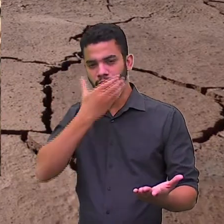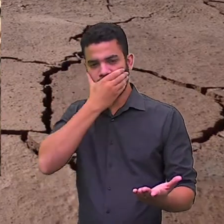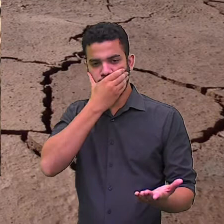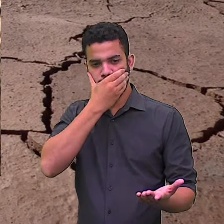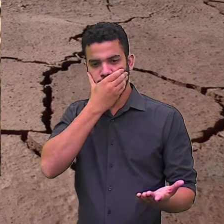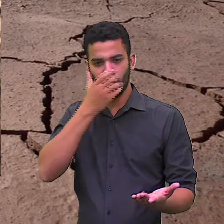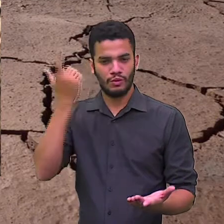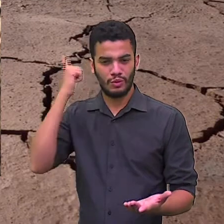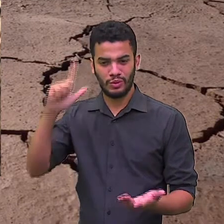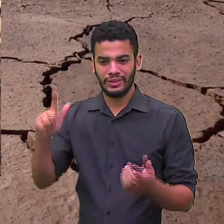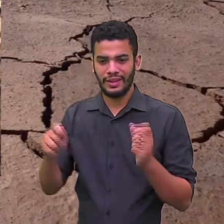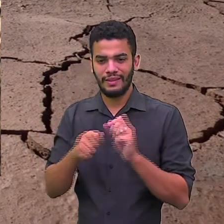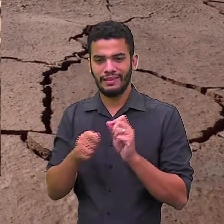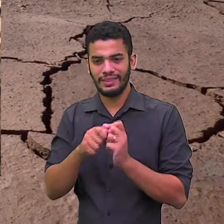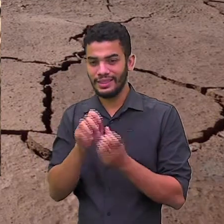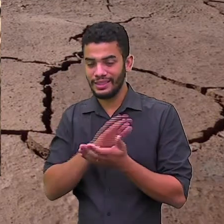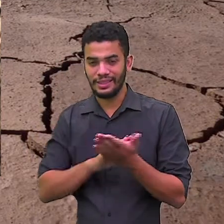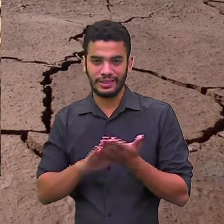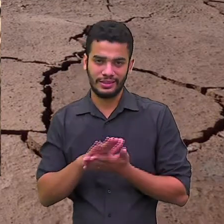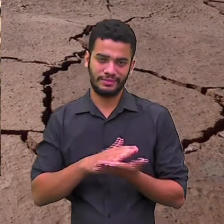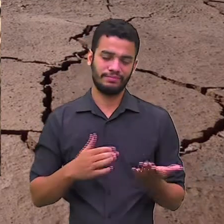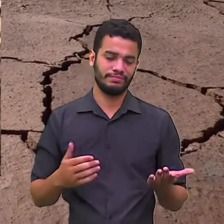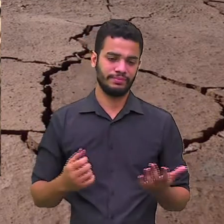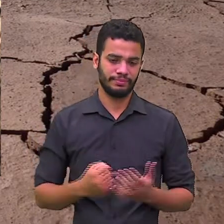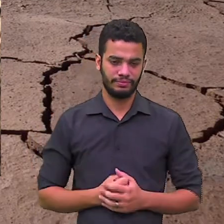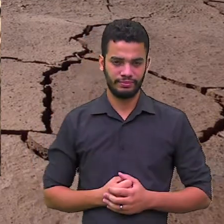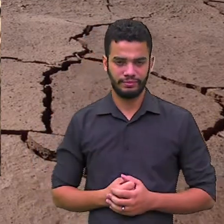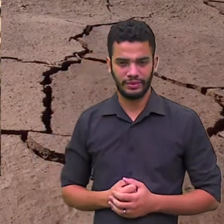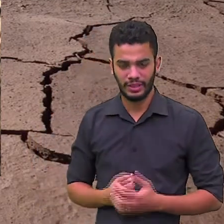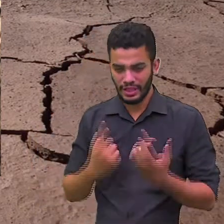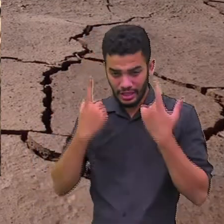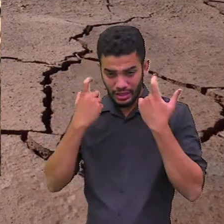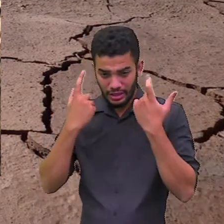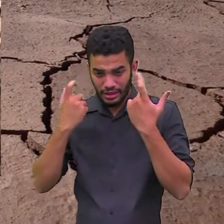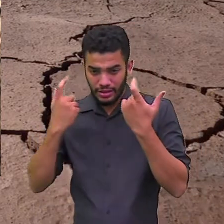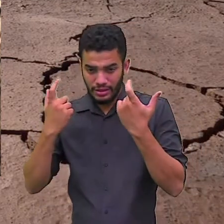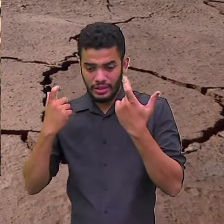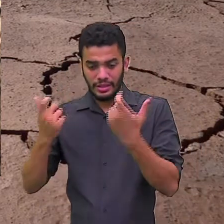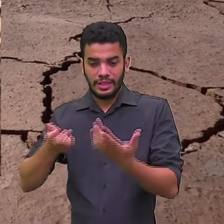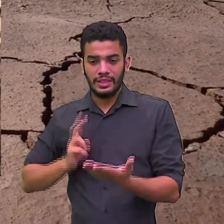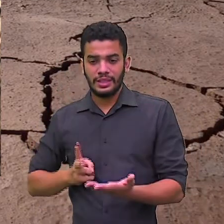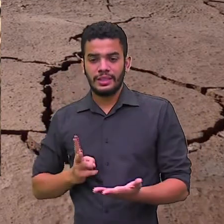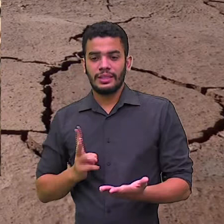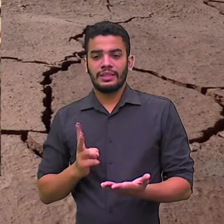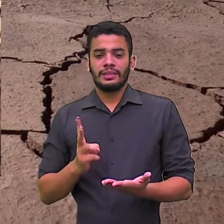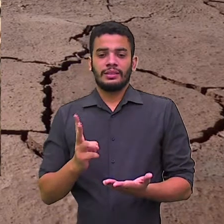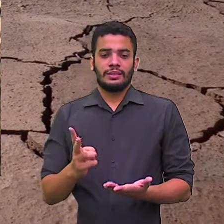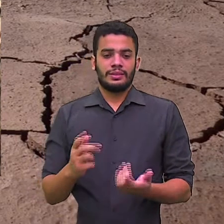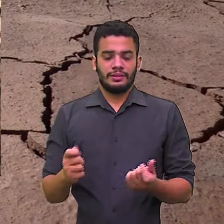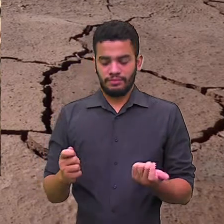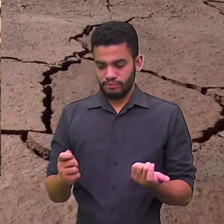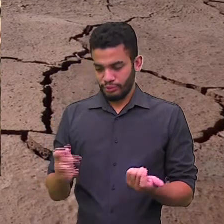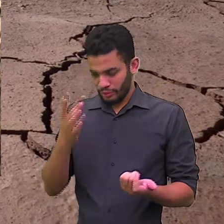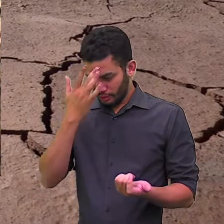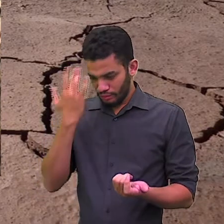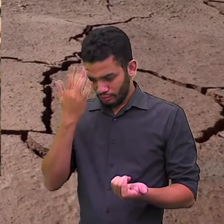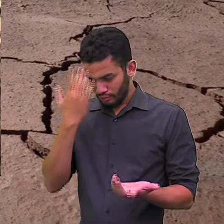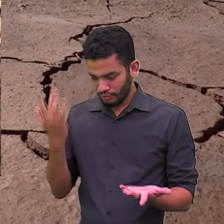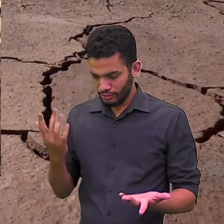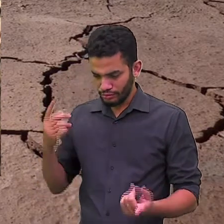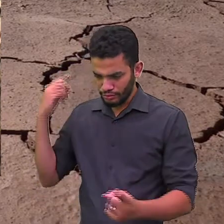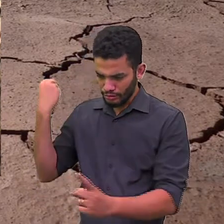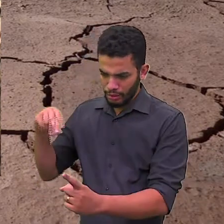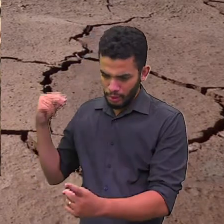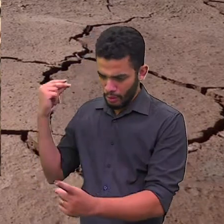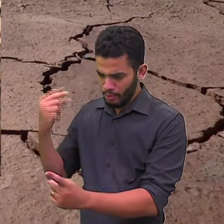chegava na boca dos escravos. A violência praticada sistematicamente contra os escravos tinha